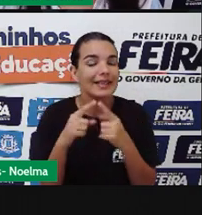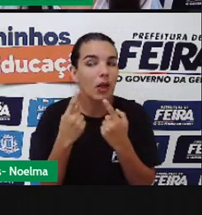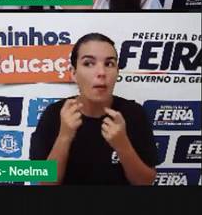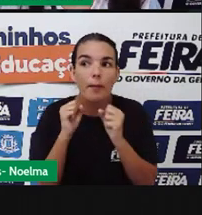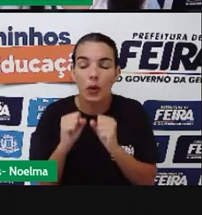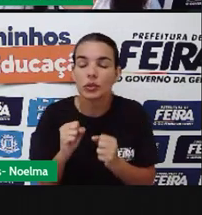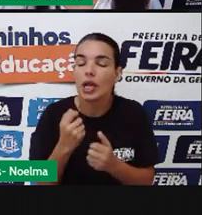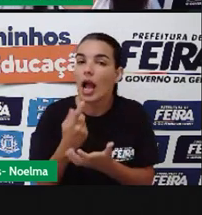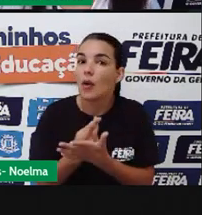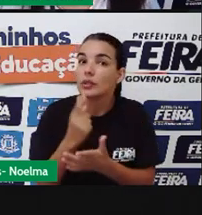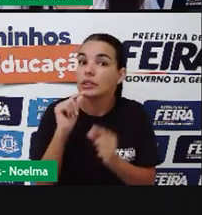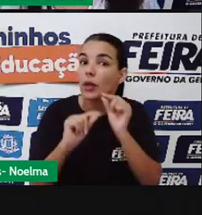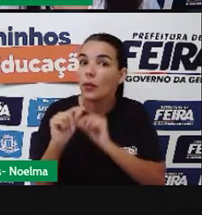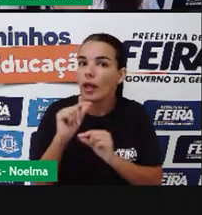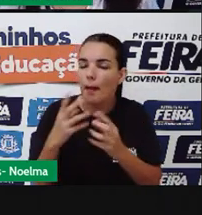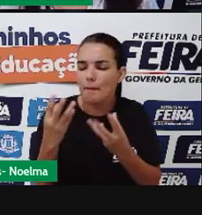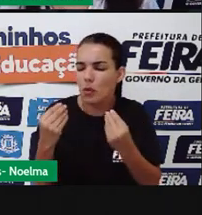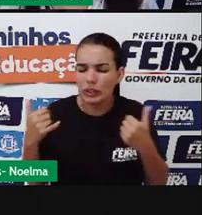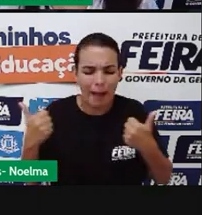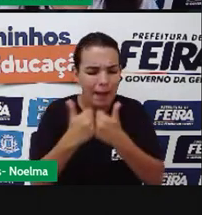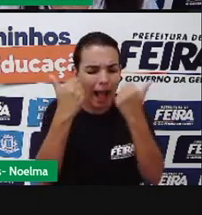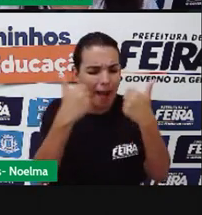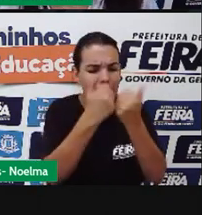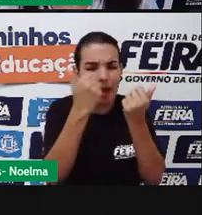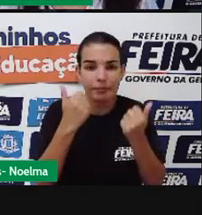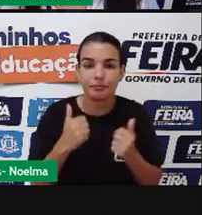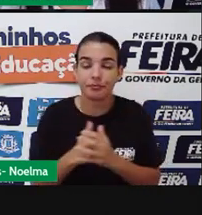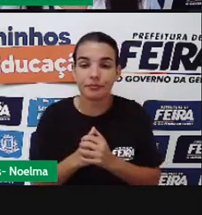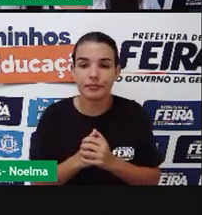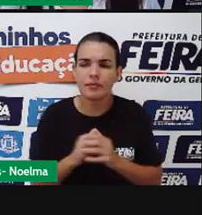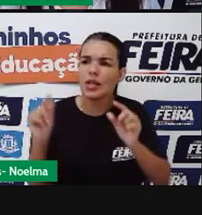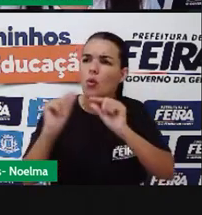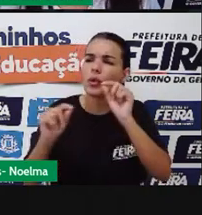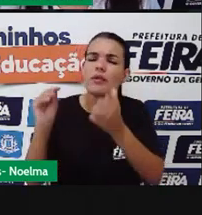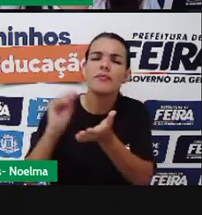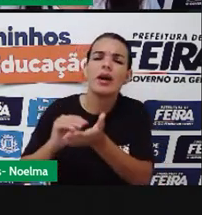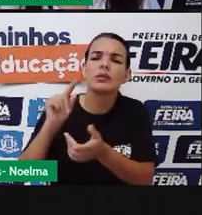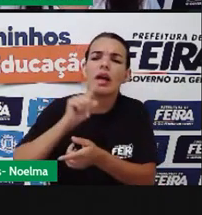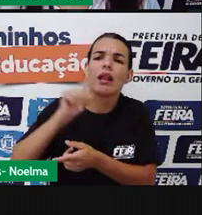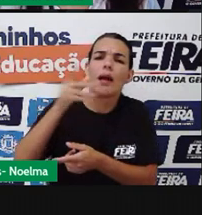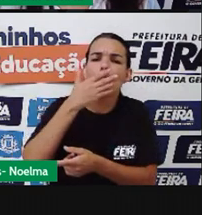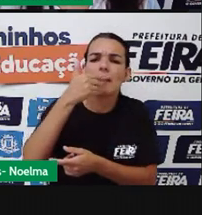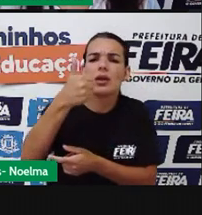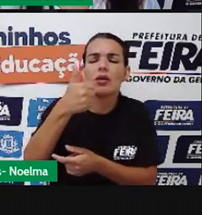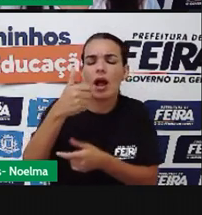né? Mas o que que está faltando lá para poder melhorar essa situação?